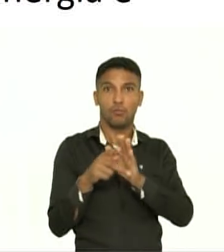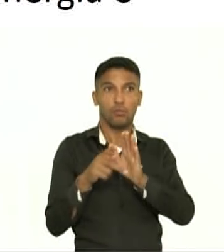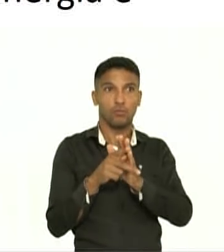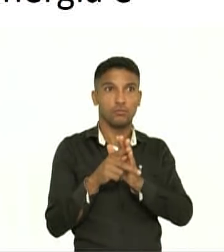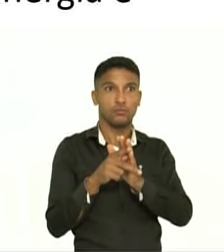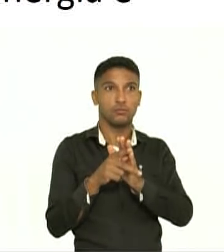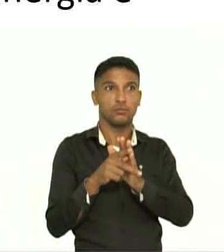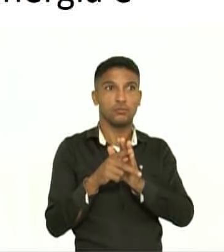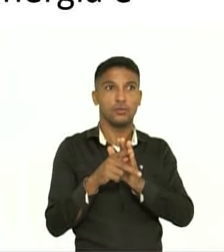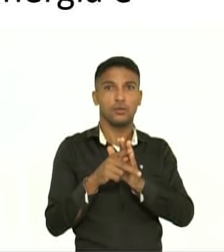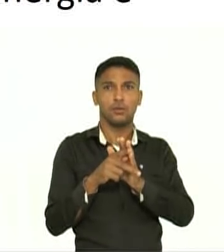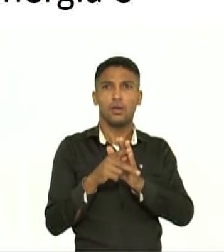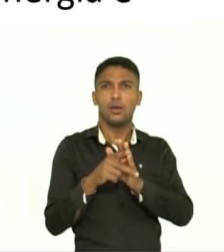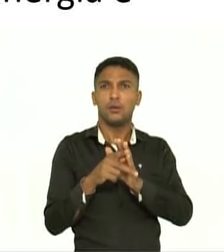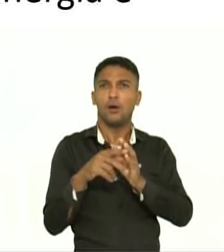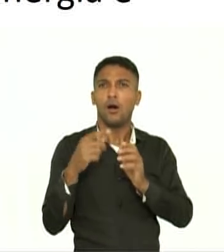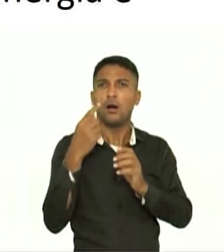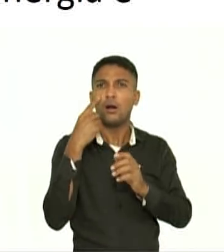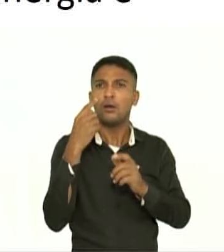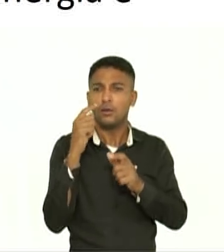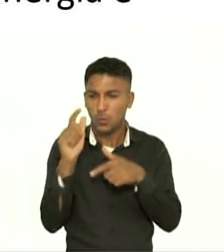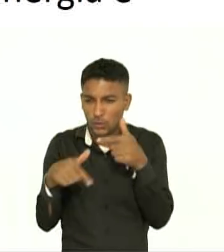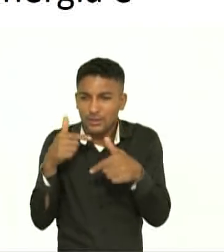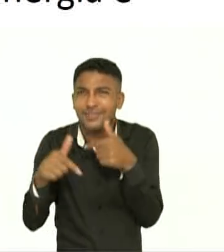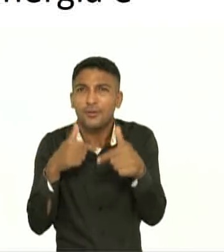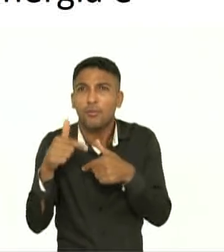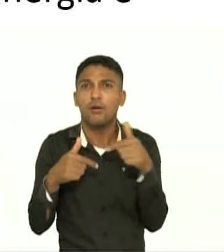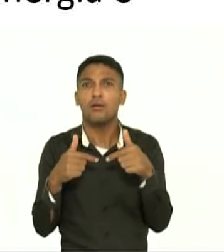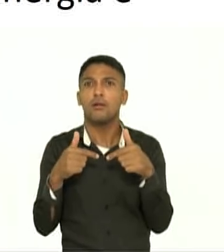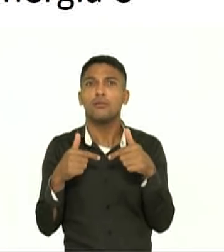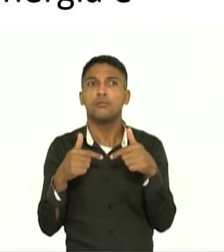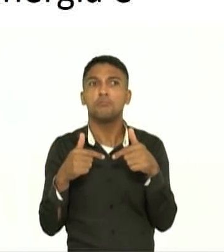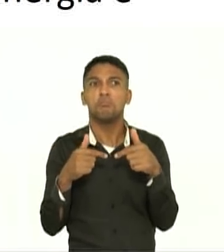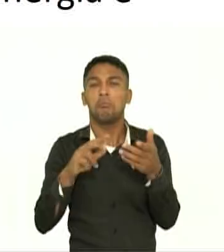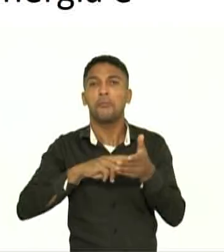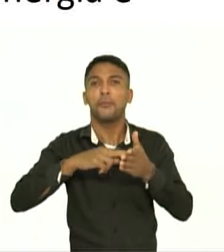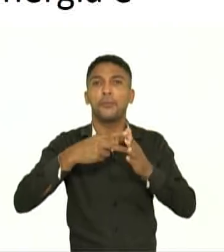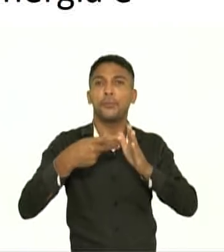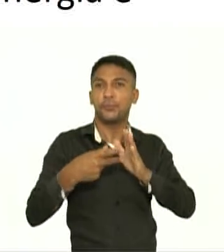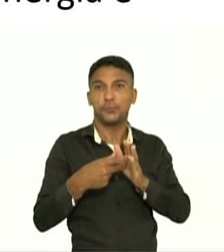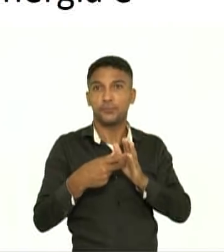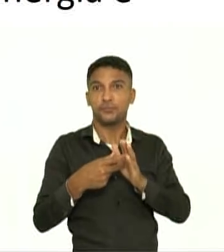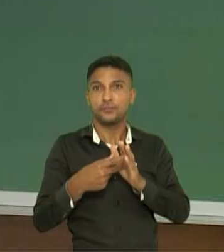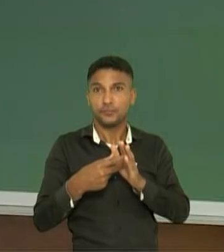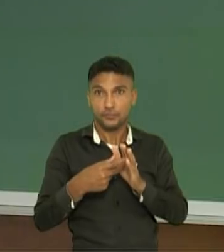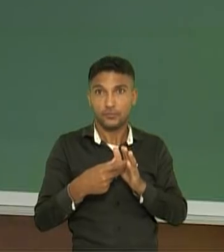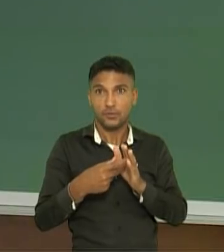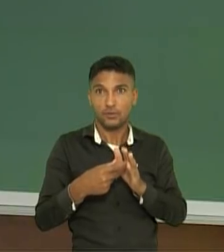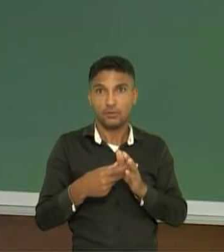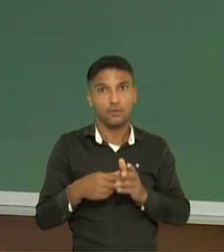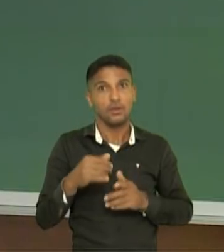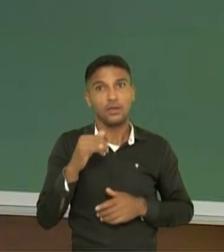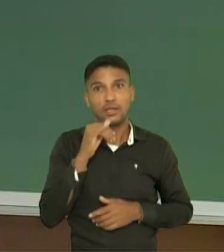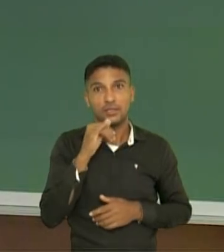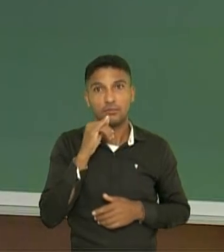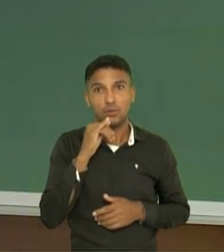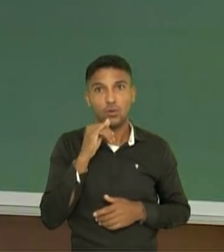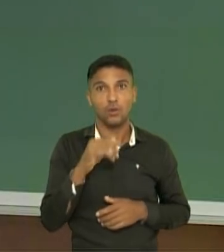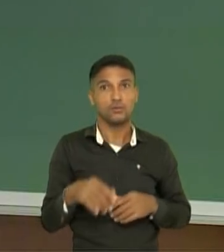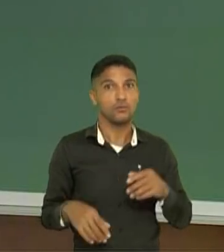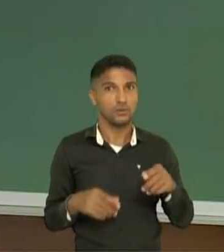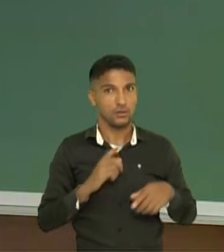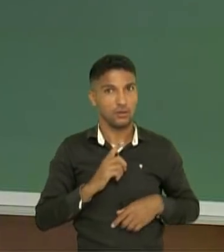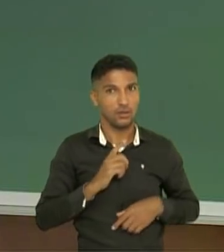escalares. Né? O que é o trabalho? Né? Eu vou já dar uma dica para vocês. O trabalho representa toda vez que você faz uma conversão de